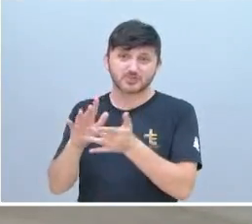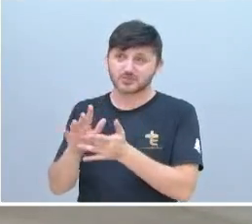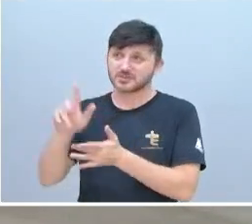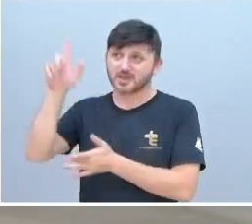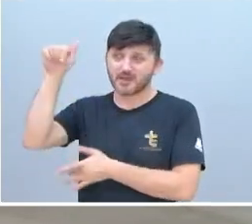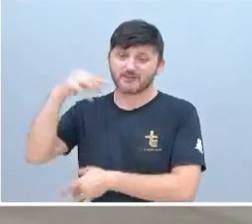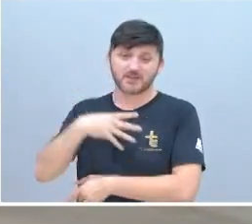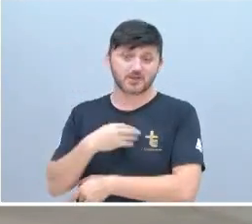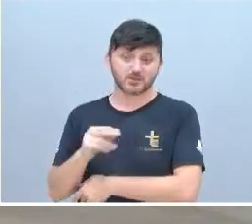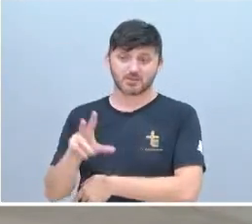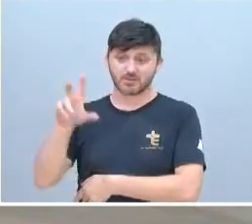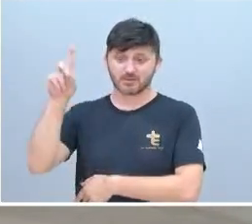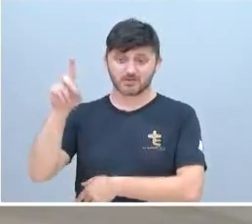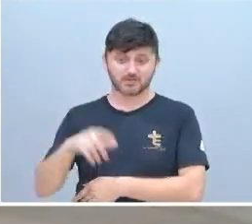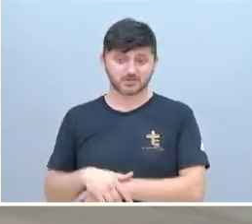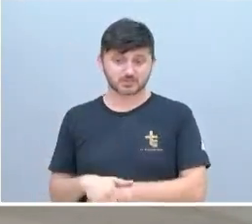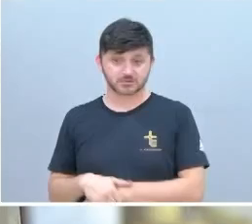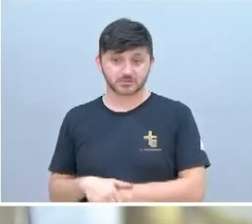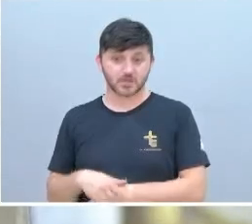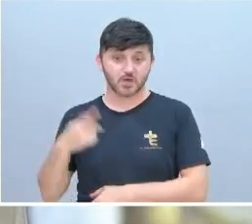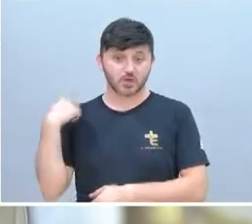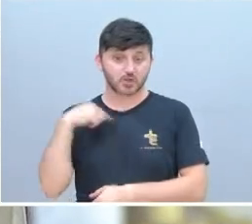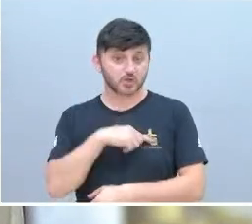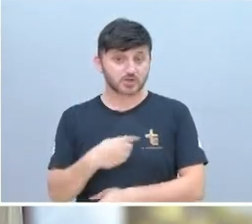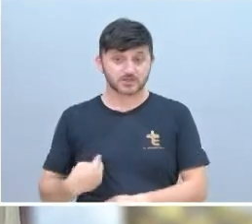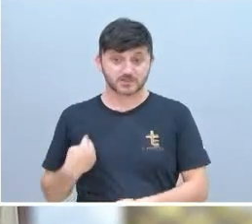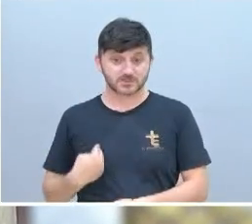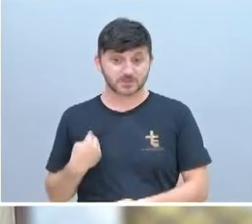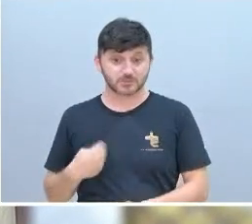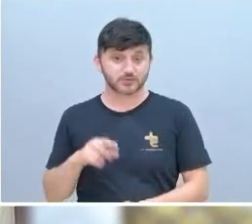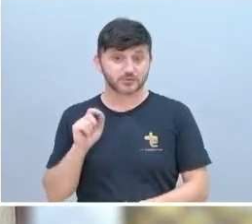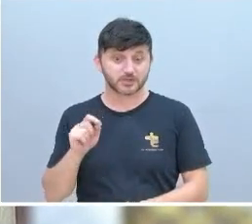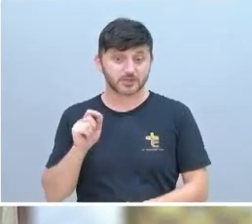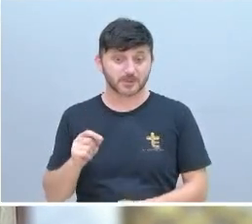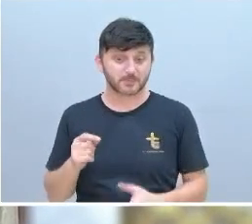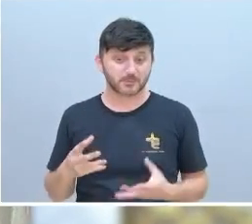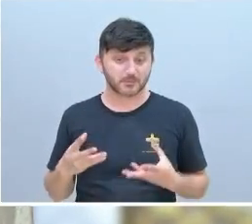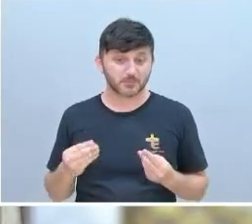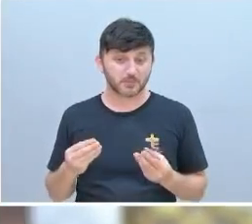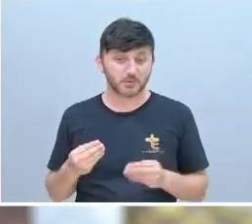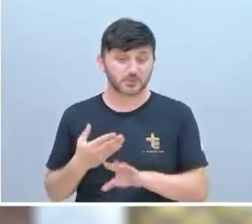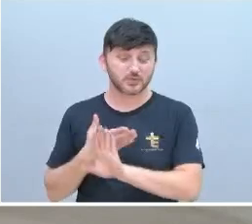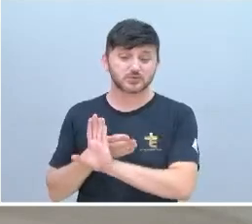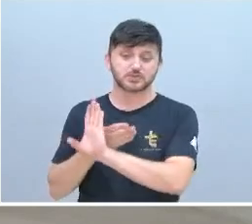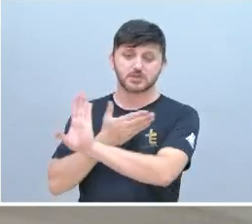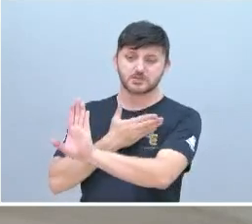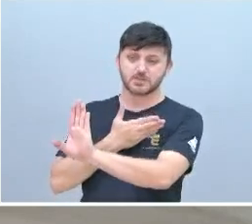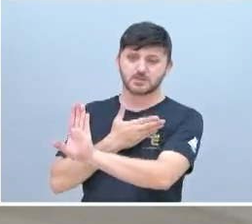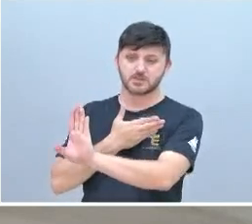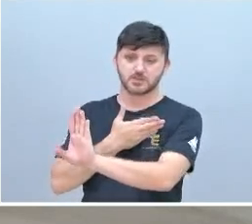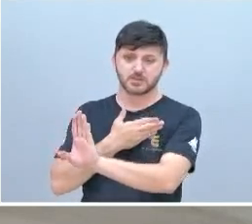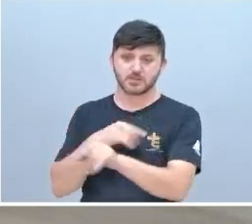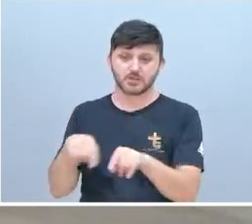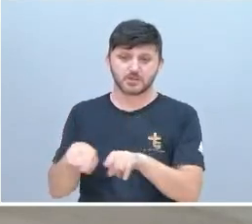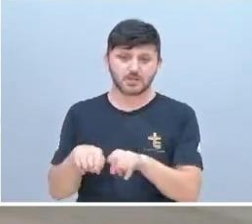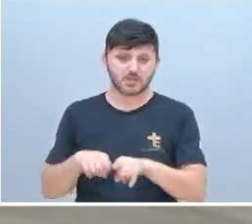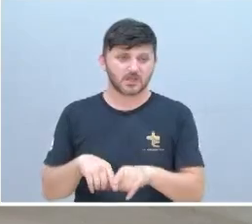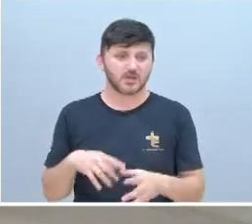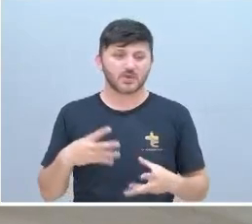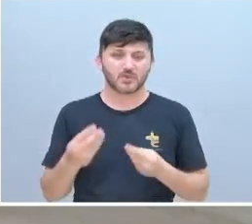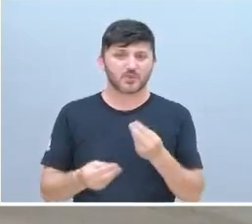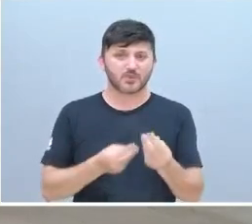Nós estamos muito nas modinhas do tempo.